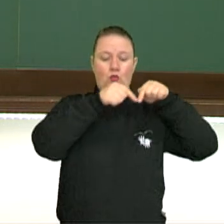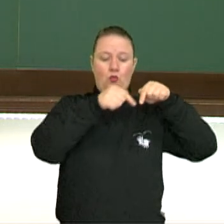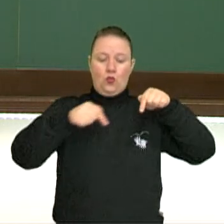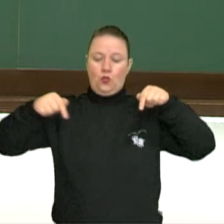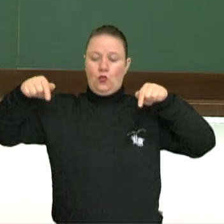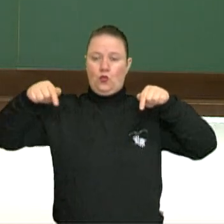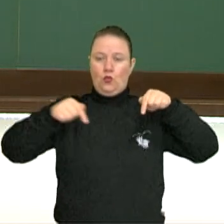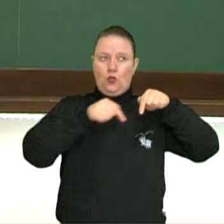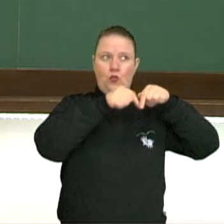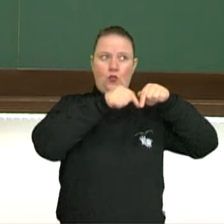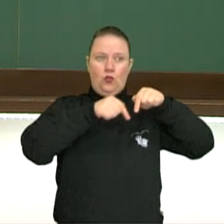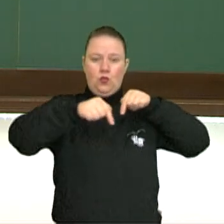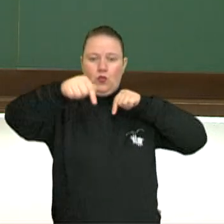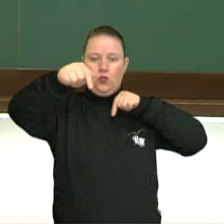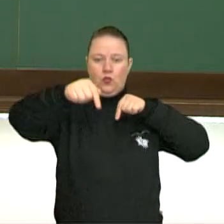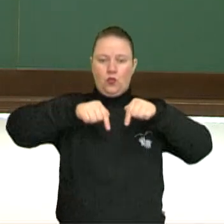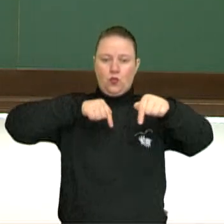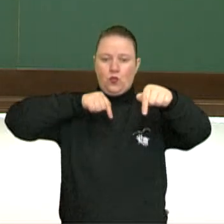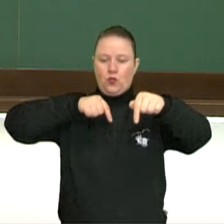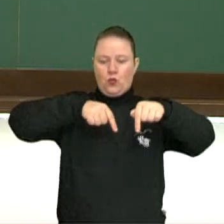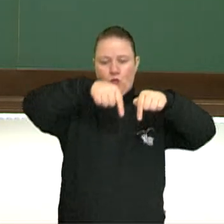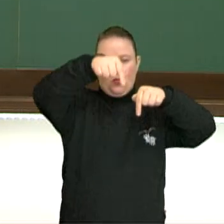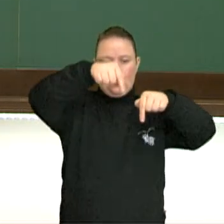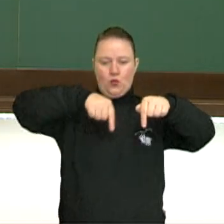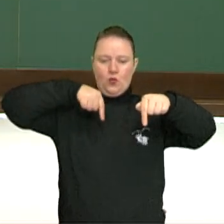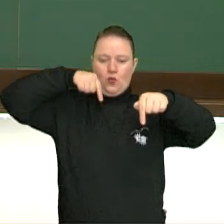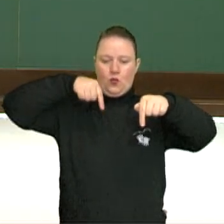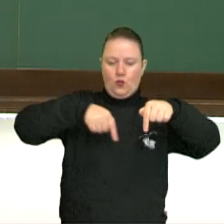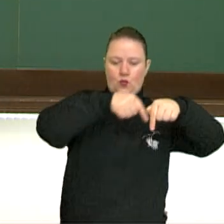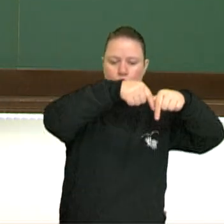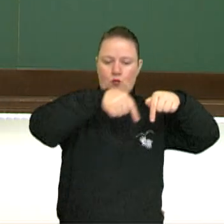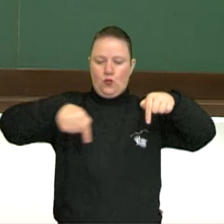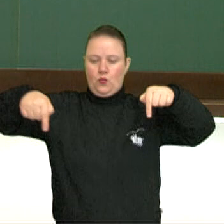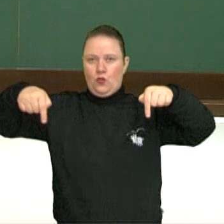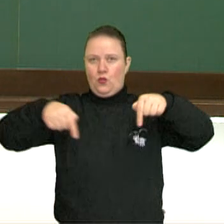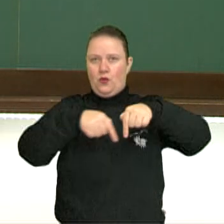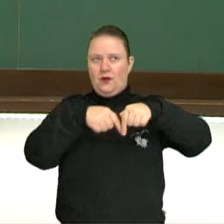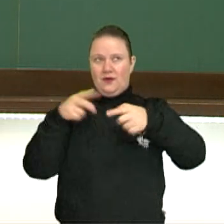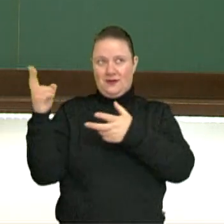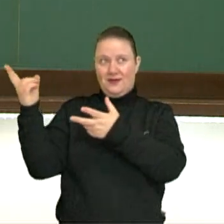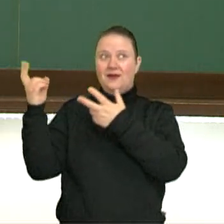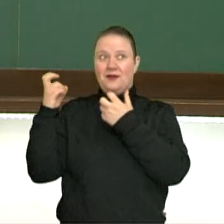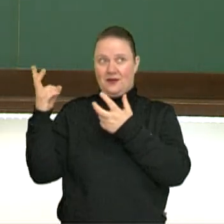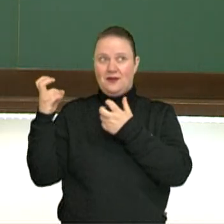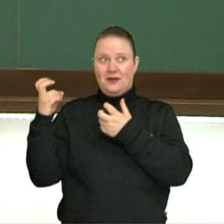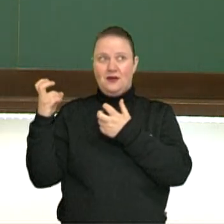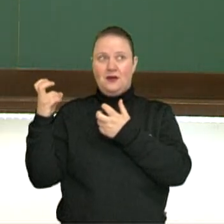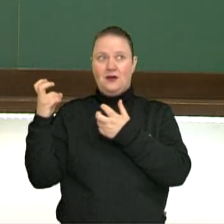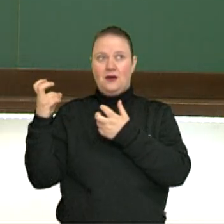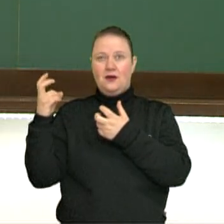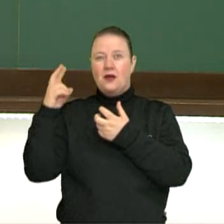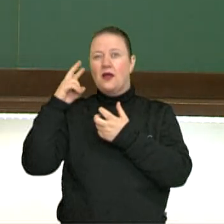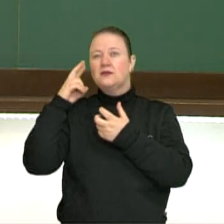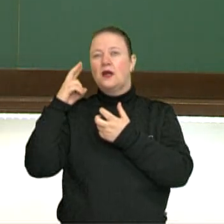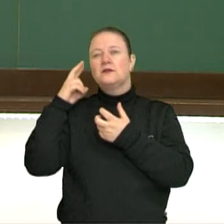ele vai mudando, ele vai rotacionando esse plano, aqui esse GIF ele está de uma maneira